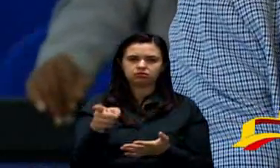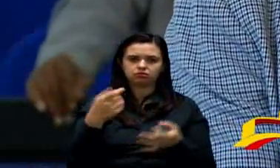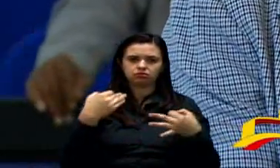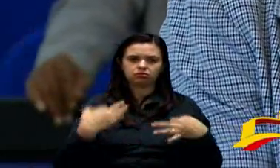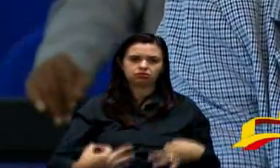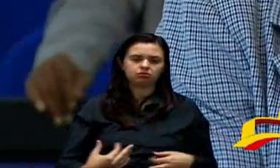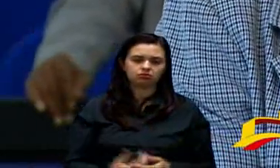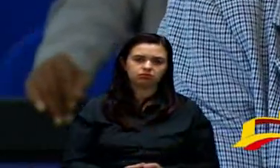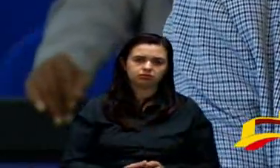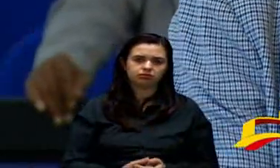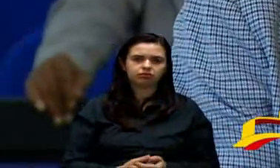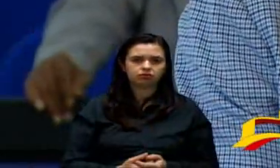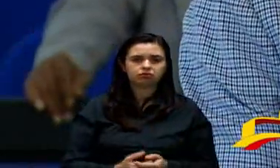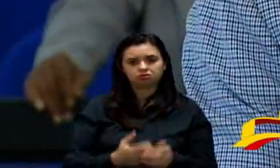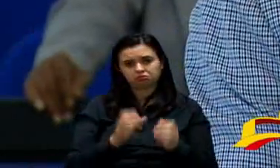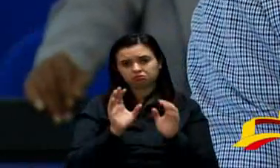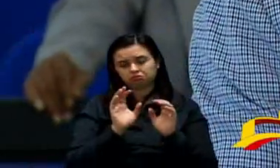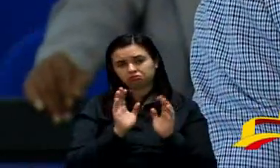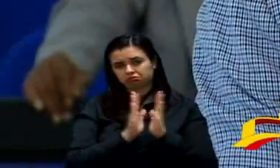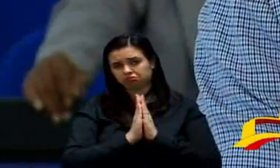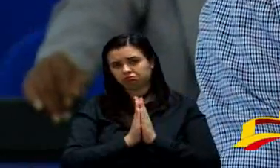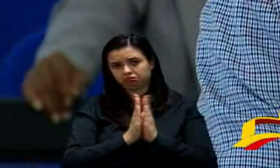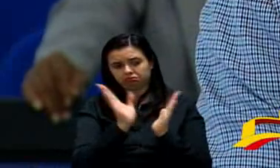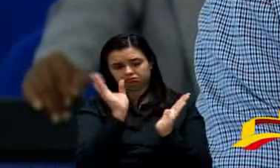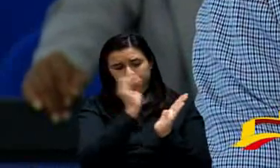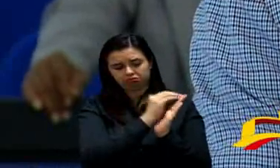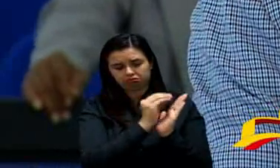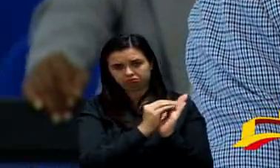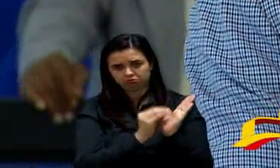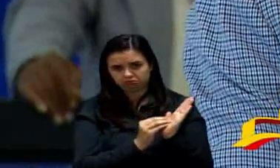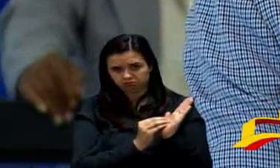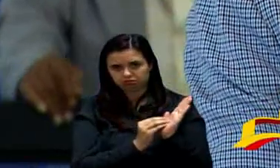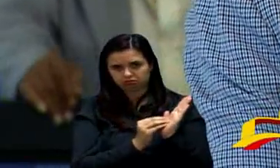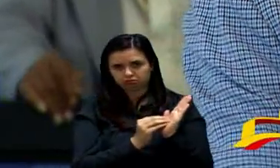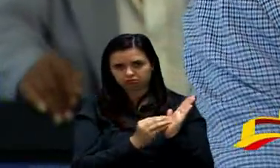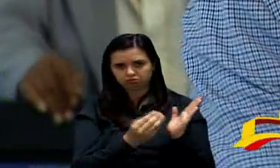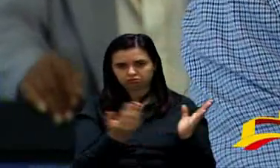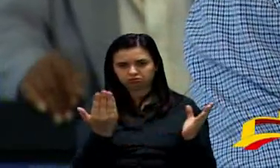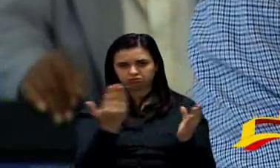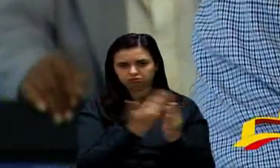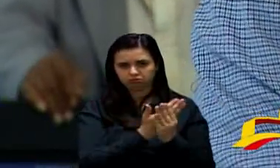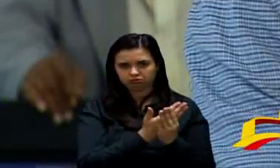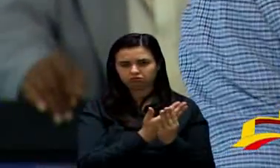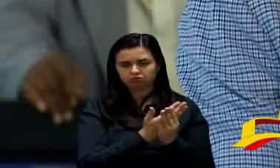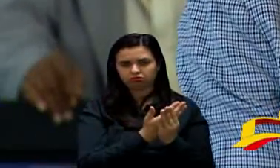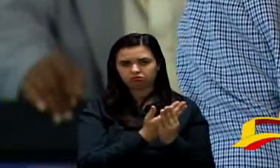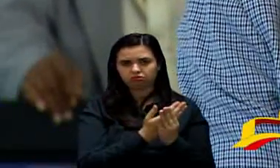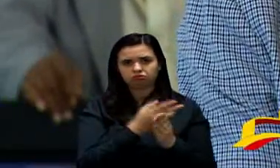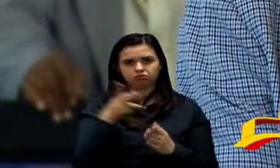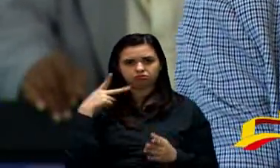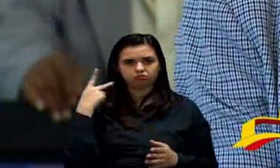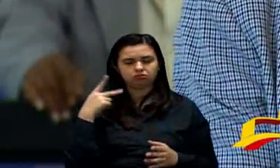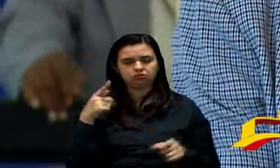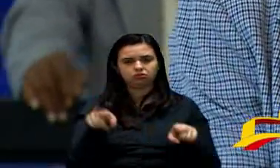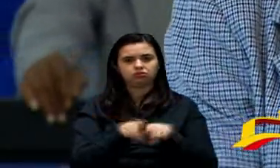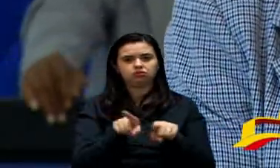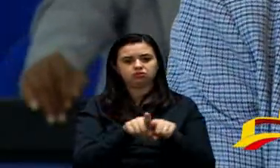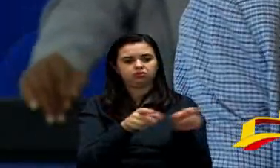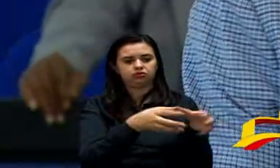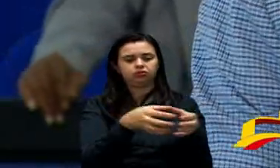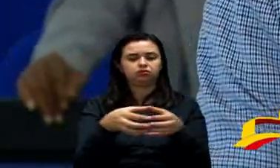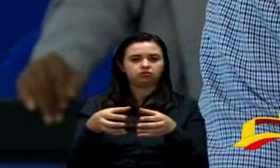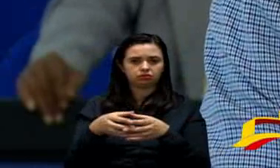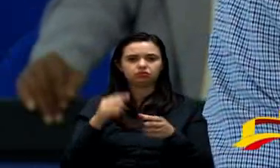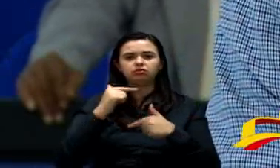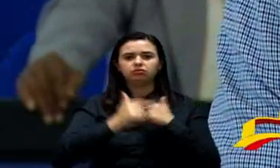anexasse à moção do vereador, inclusive para a leitura das comissões que trabalharam sobre isso, como